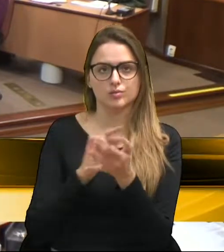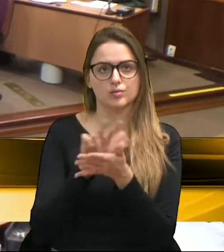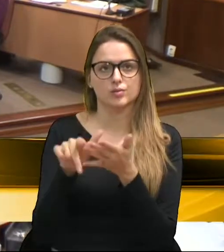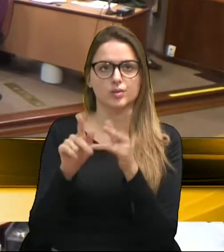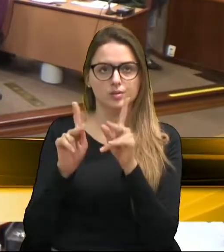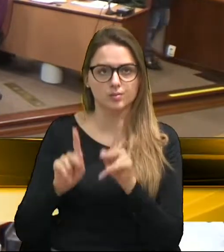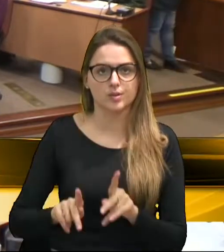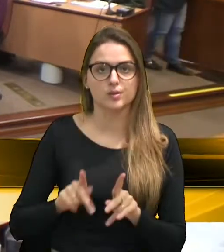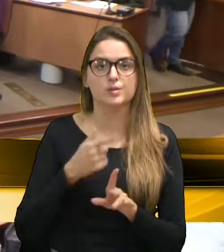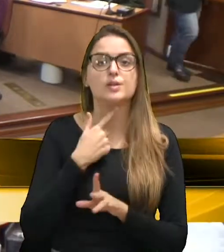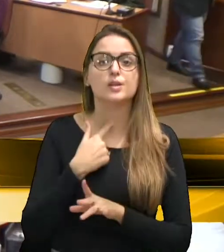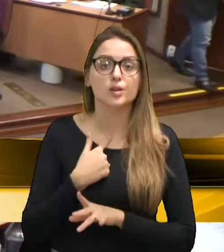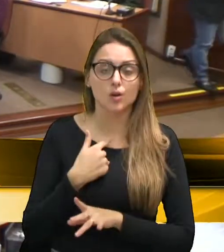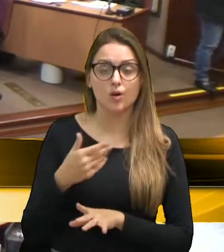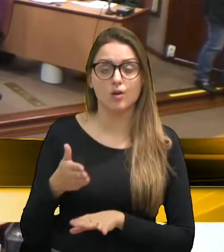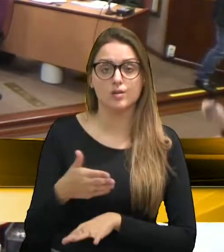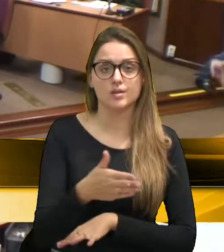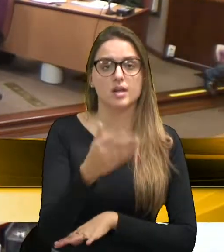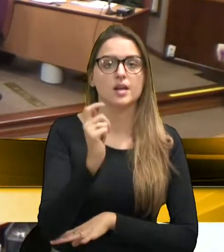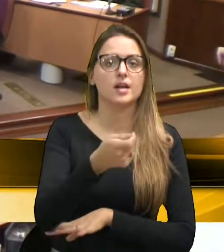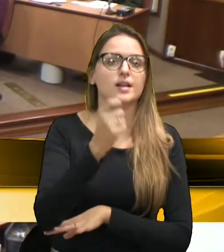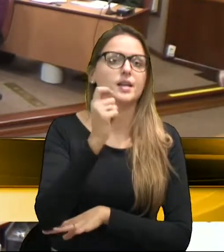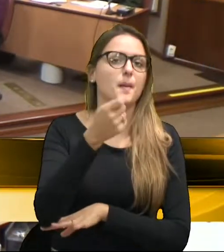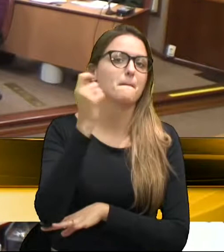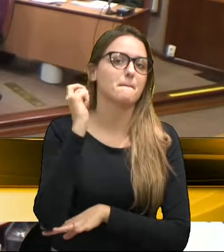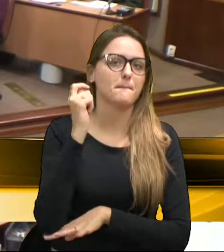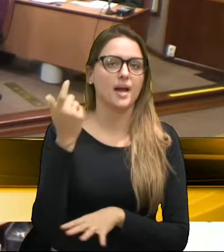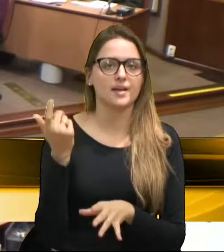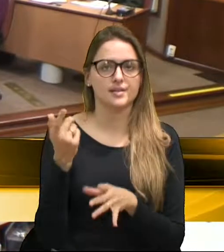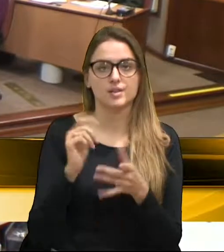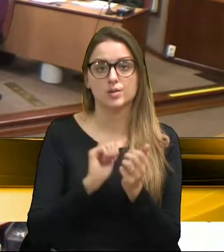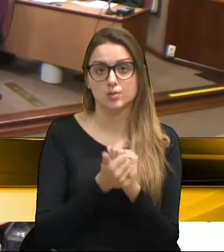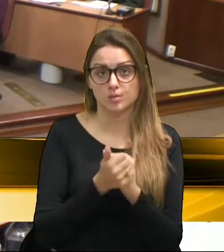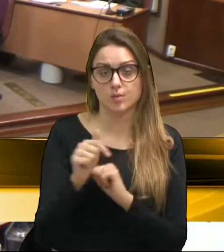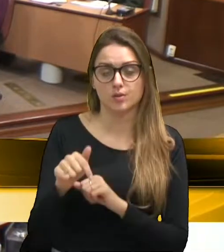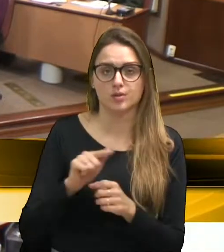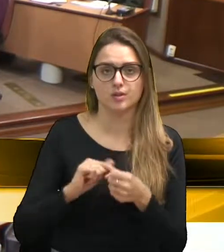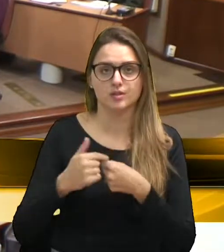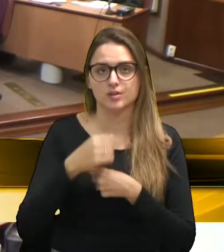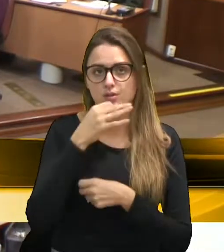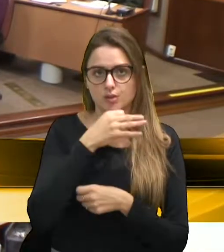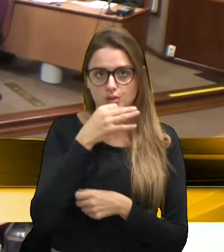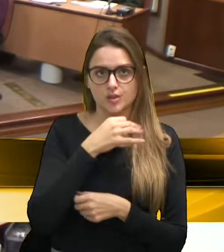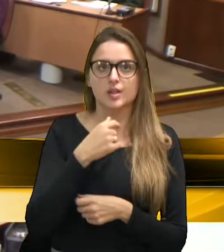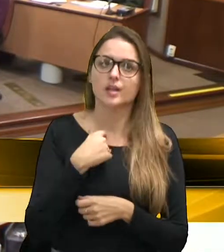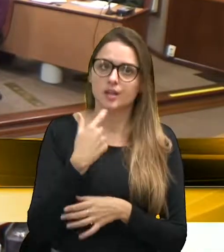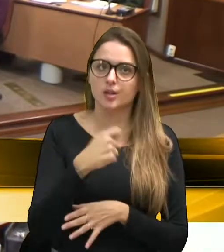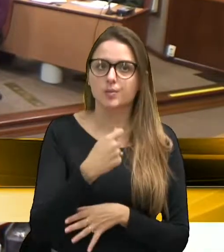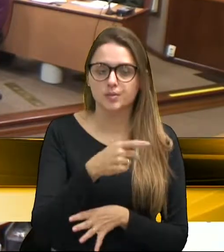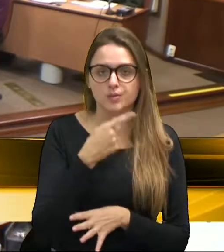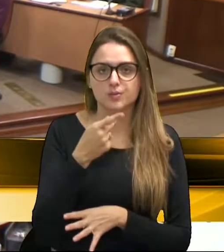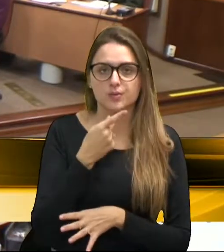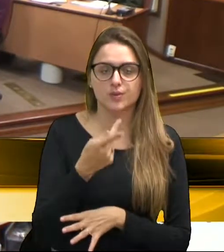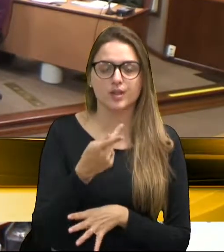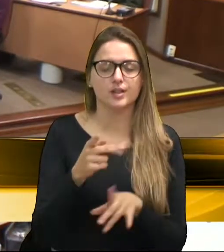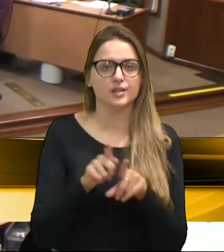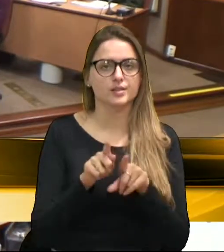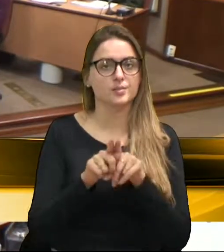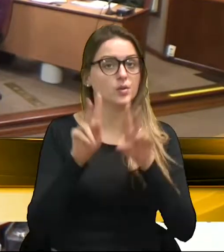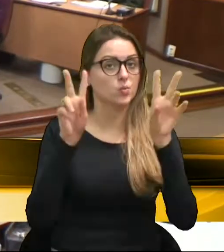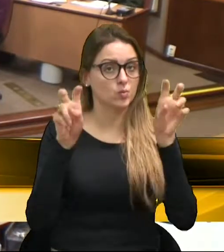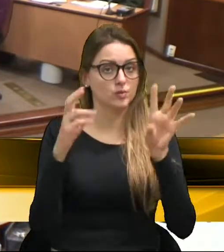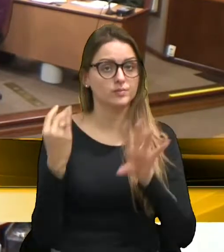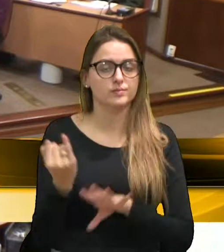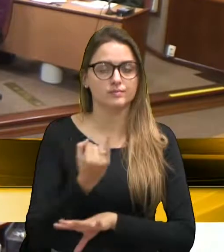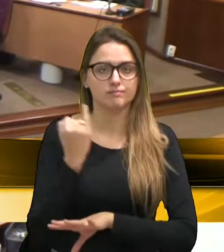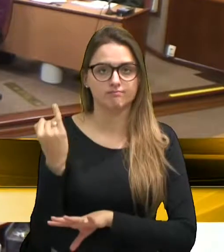né, que gostam dessa pesca esportiva em nosso município. E não poderia deixar de me manifestar num assunto bastante